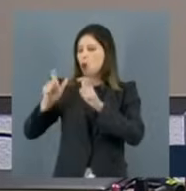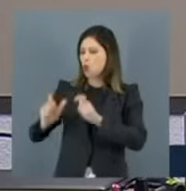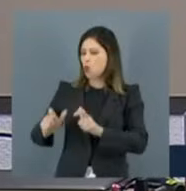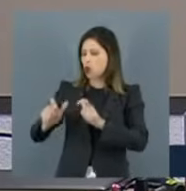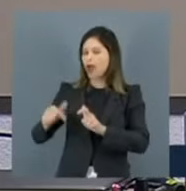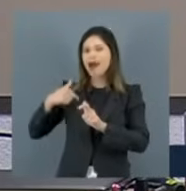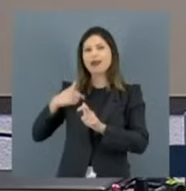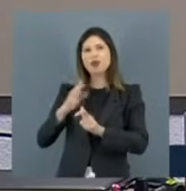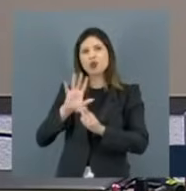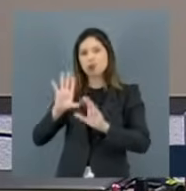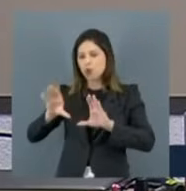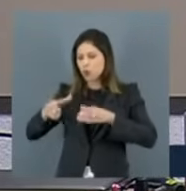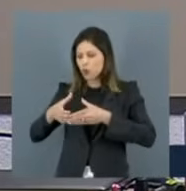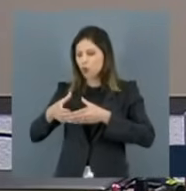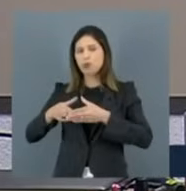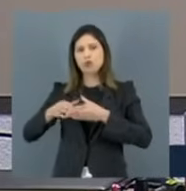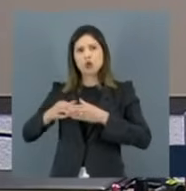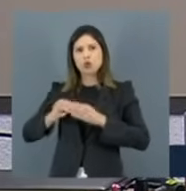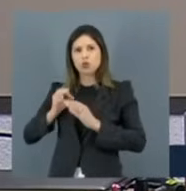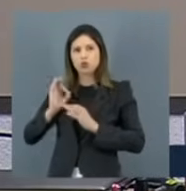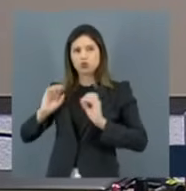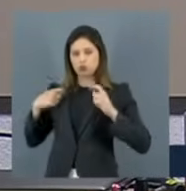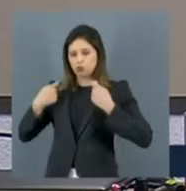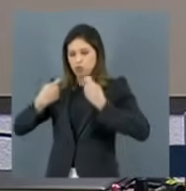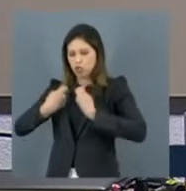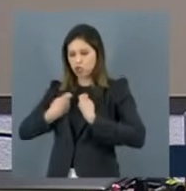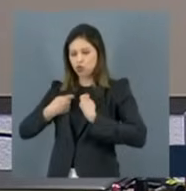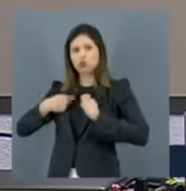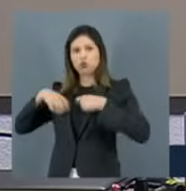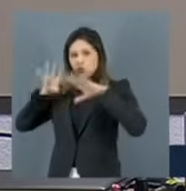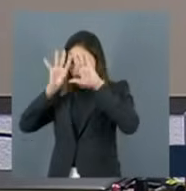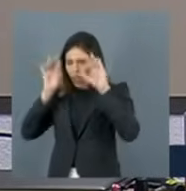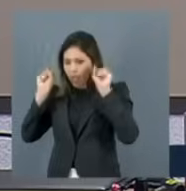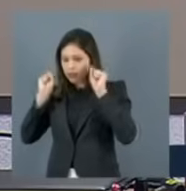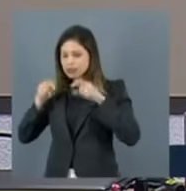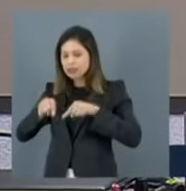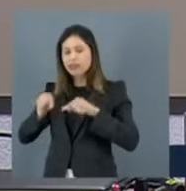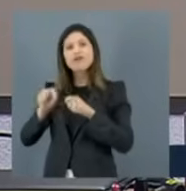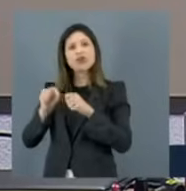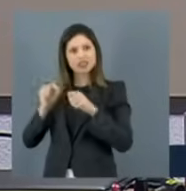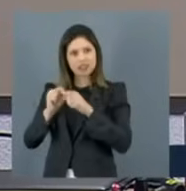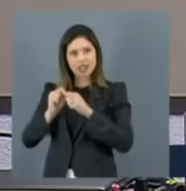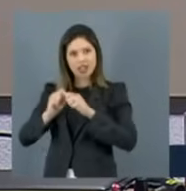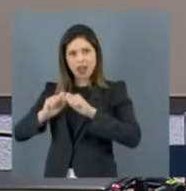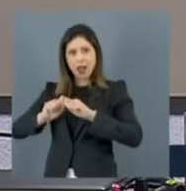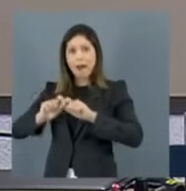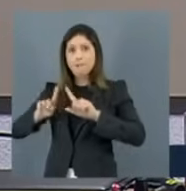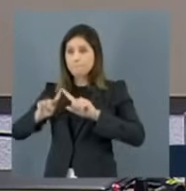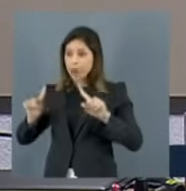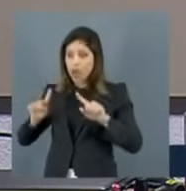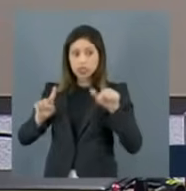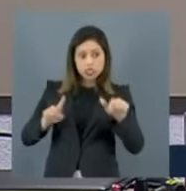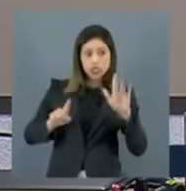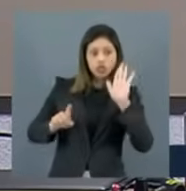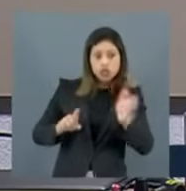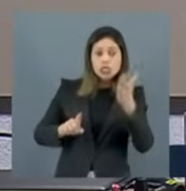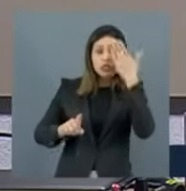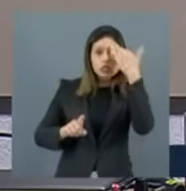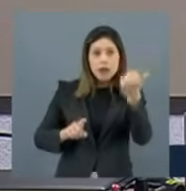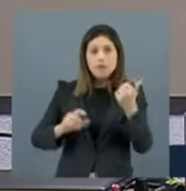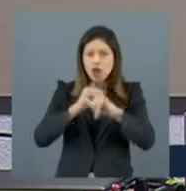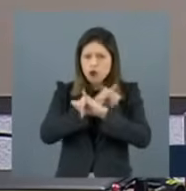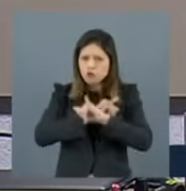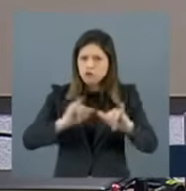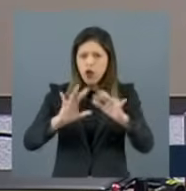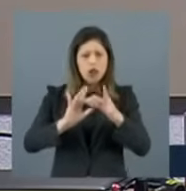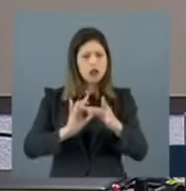entanto, esse banner era público na internet. Mesmo assim, a conta foi censurada,